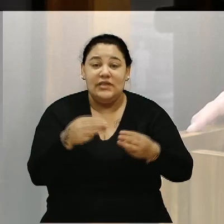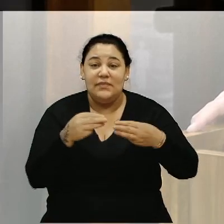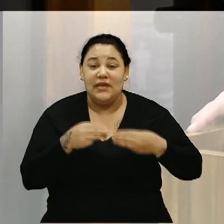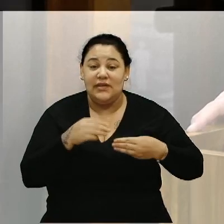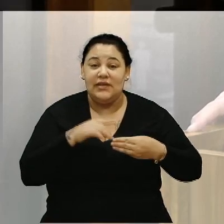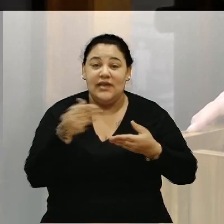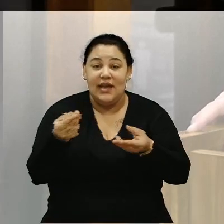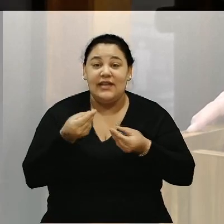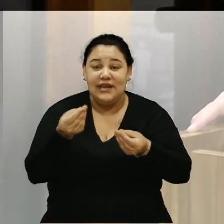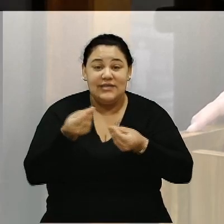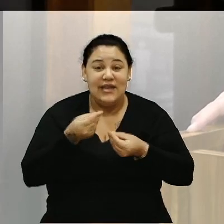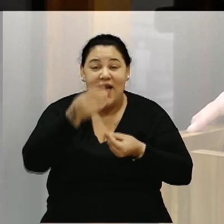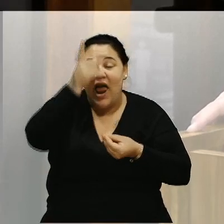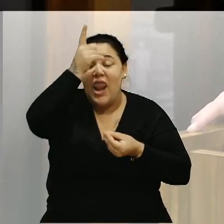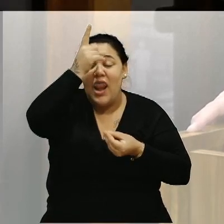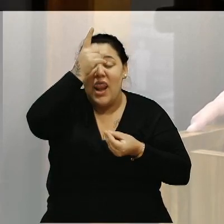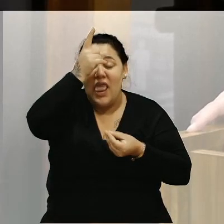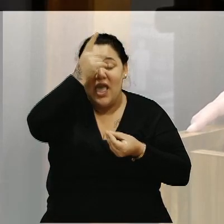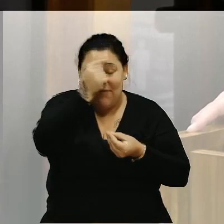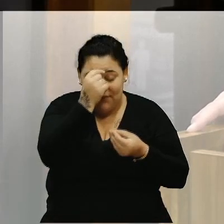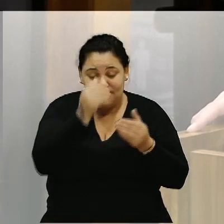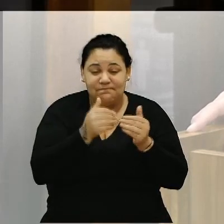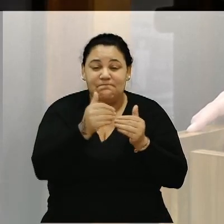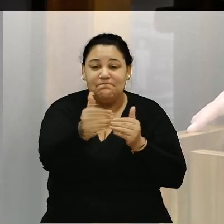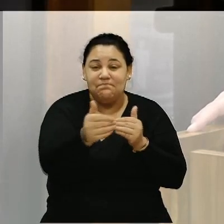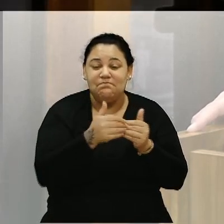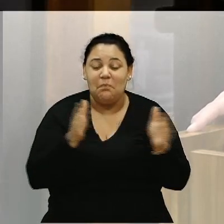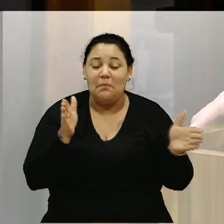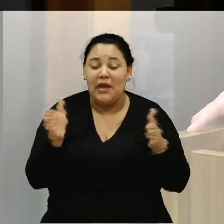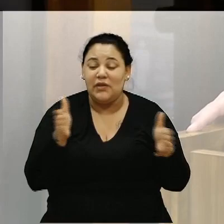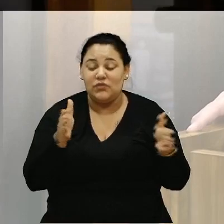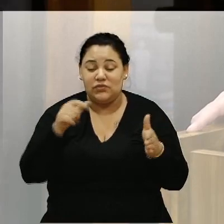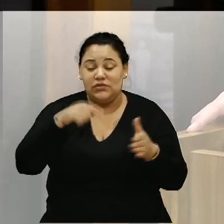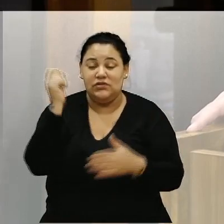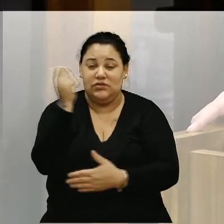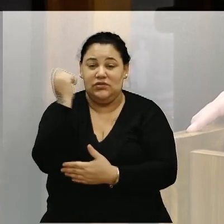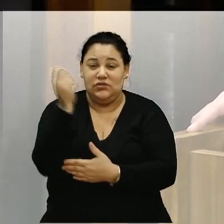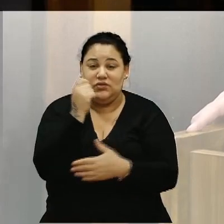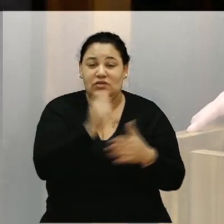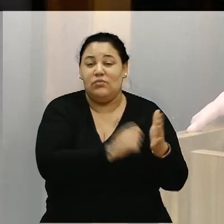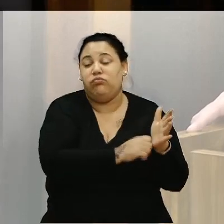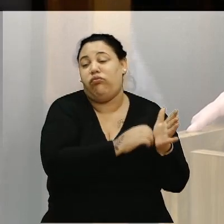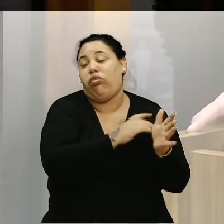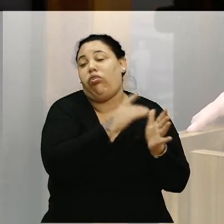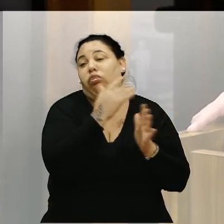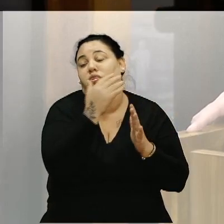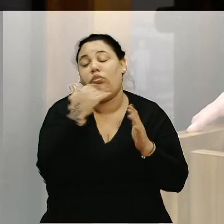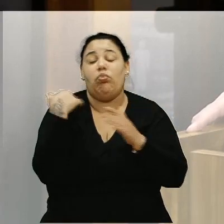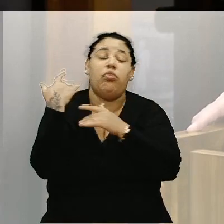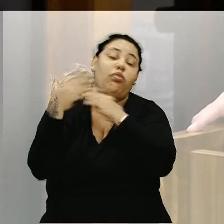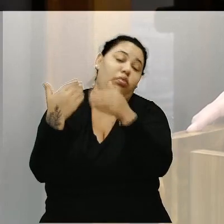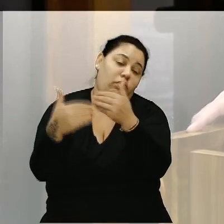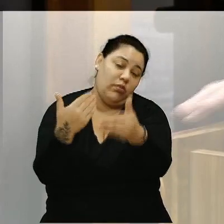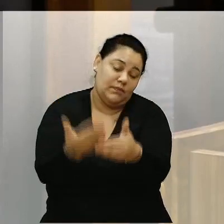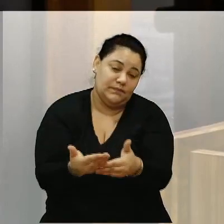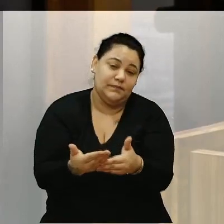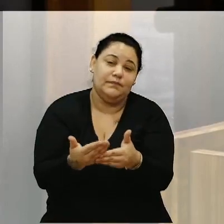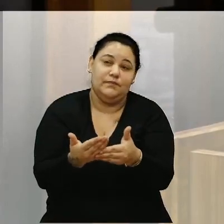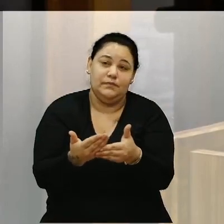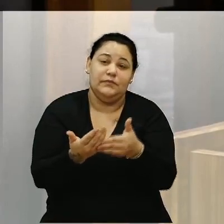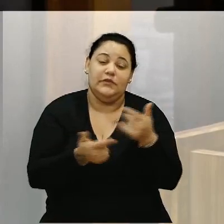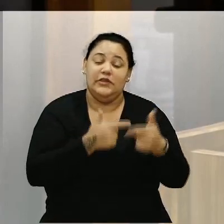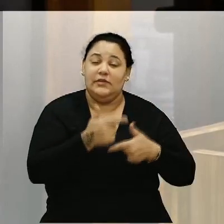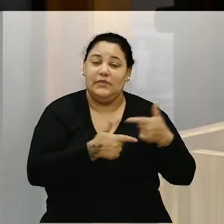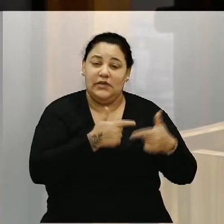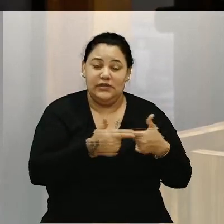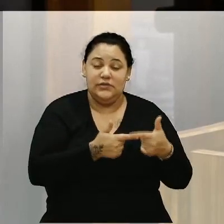a médio e longo prazo às finanças públicas do Rio Grande do Sul, que há décadas vêm operando em sucessivos déficits,